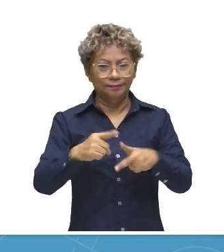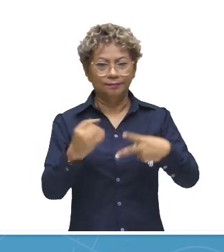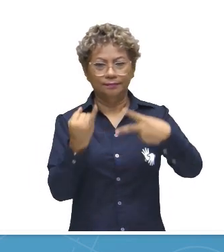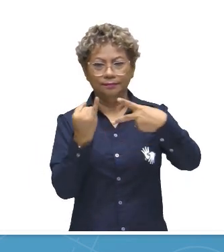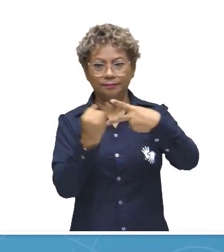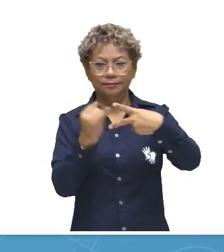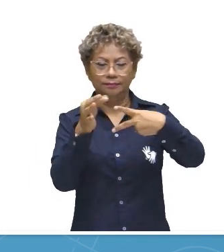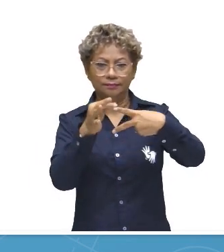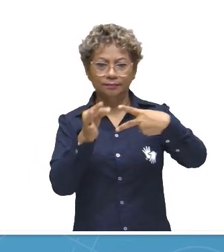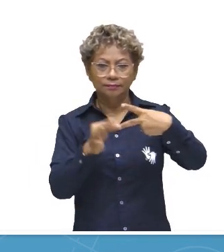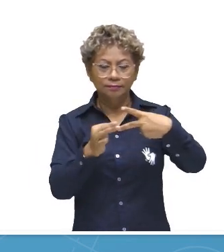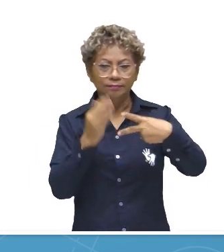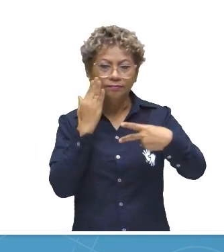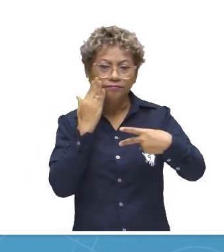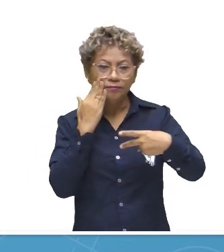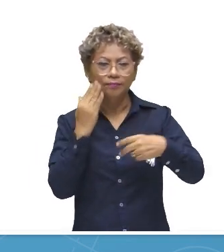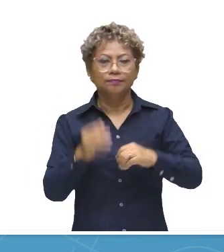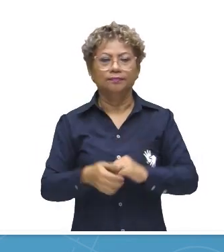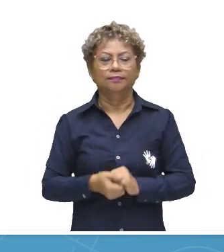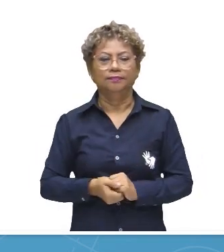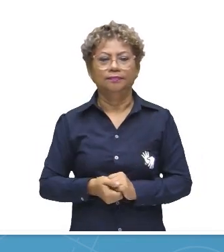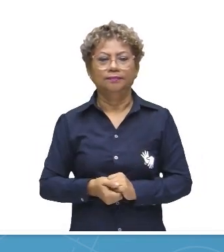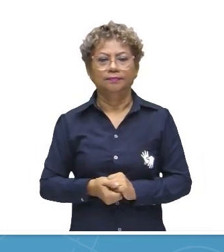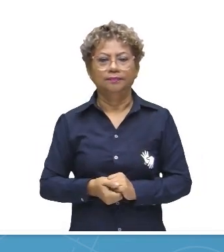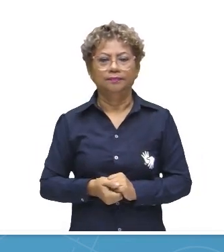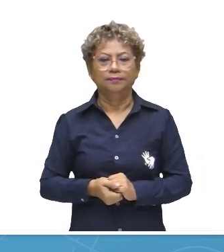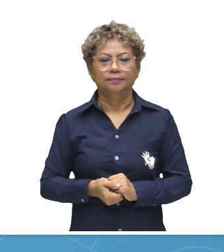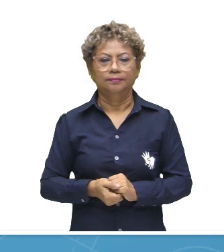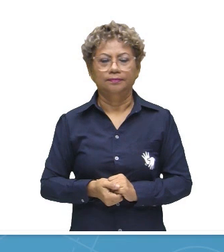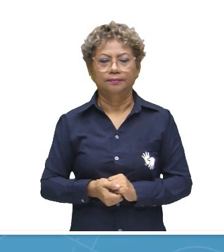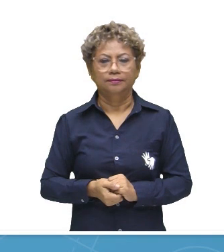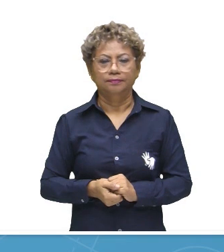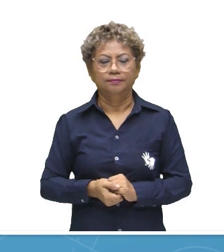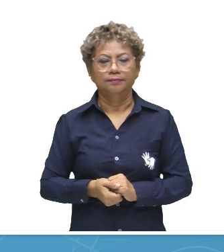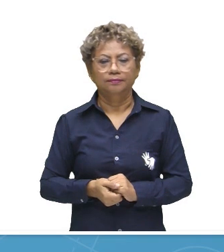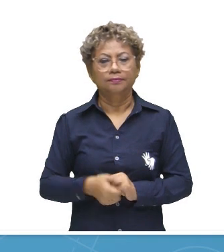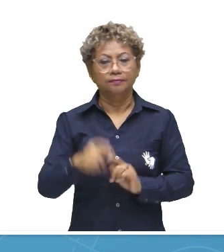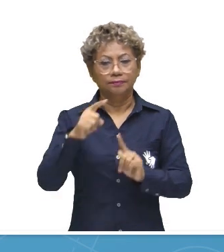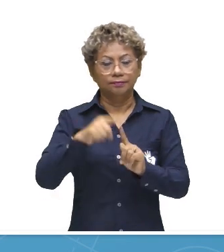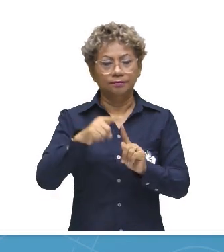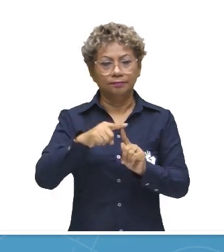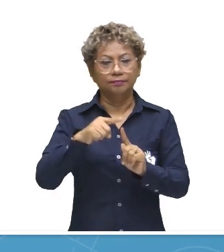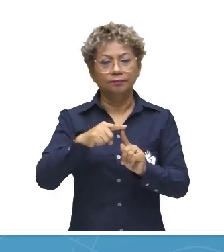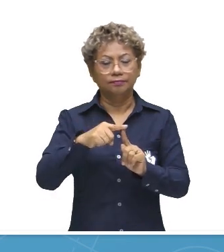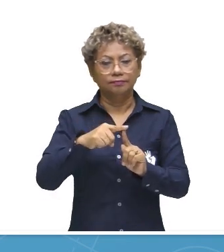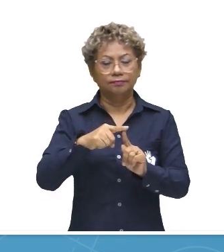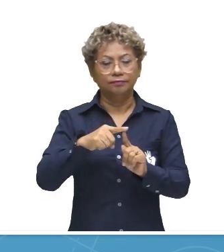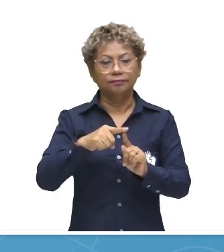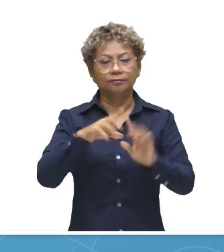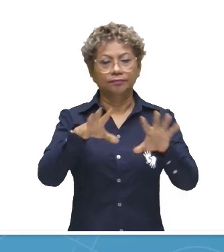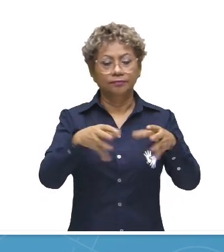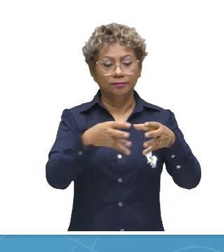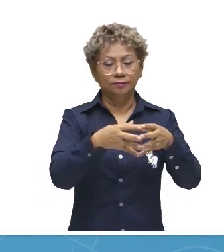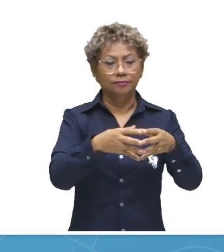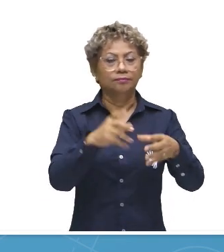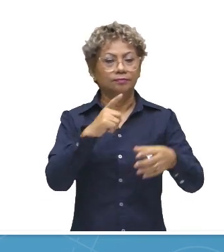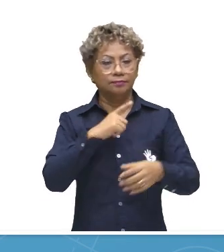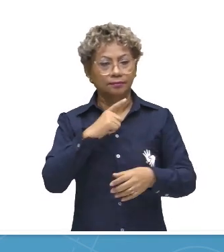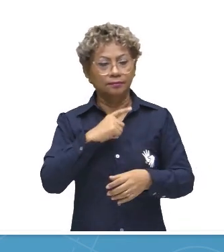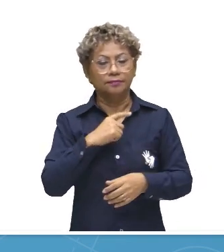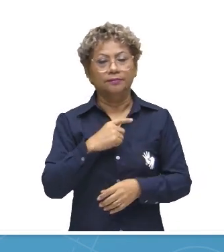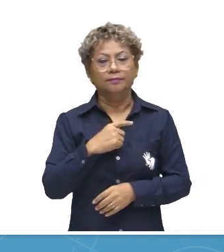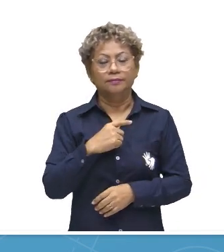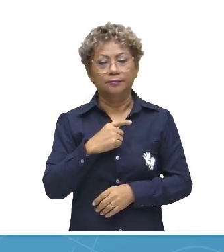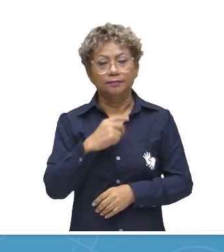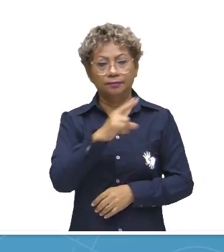o número de lados, né, nós podemos classificar os nossos polígonos em... Aí nós temos aqui o nome